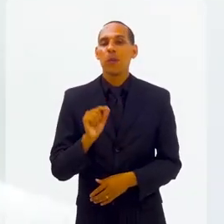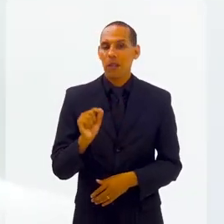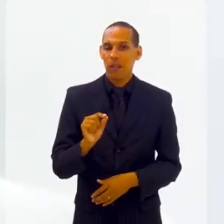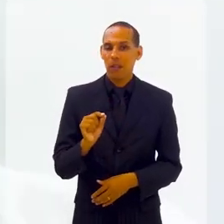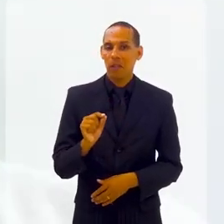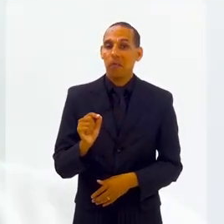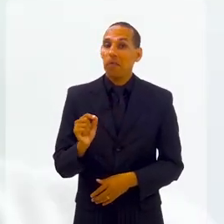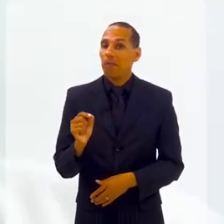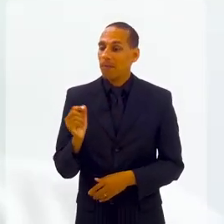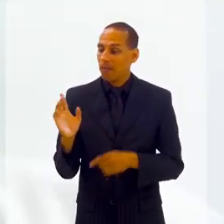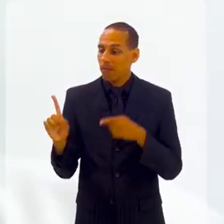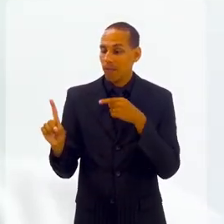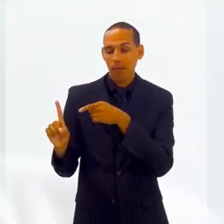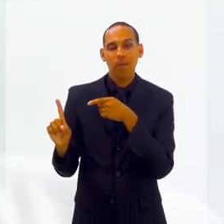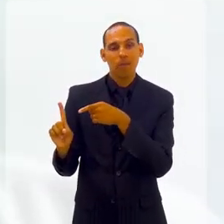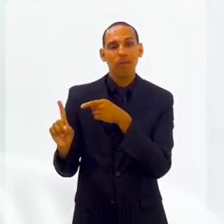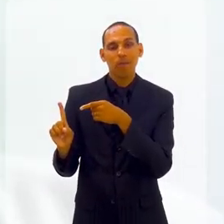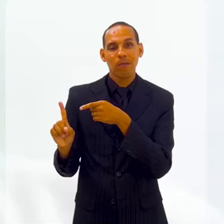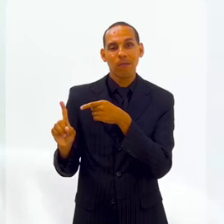papel né de